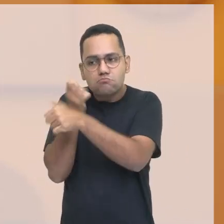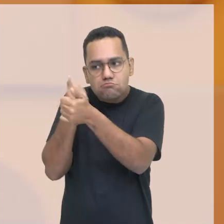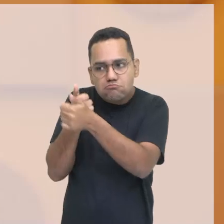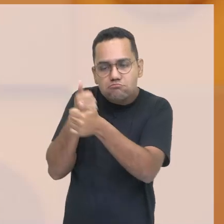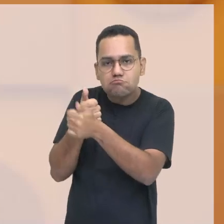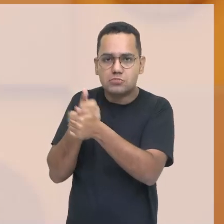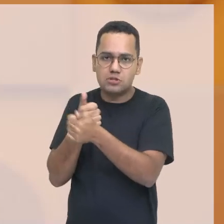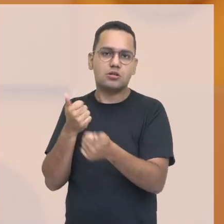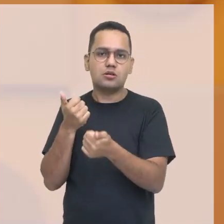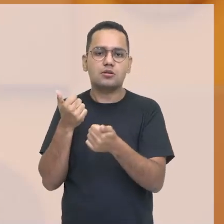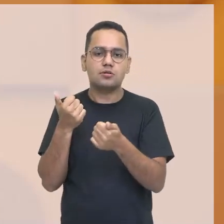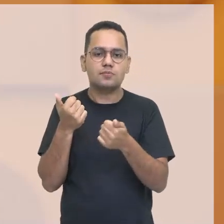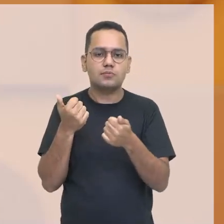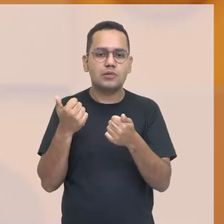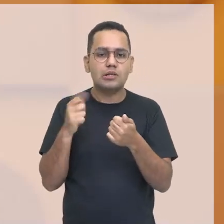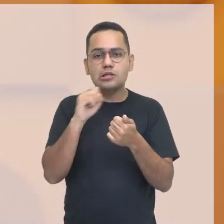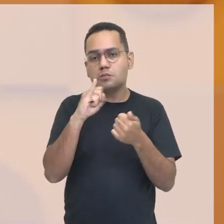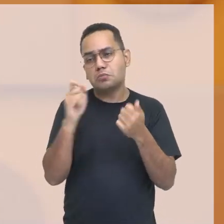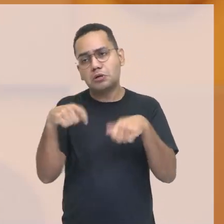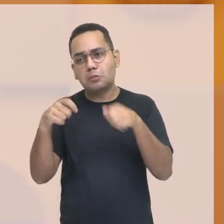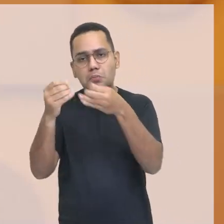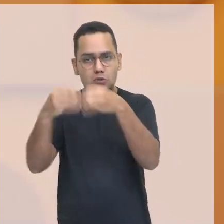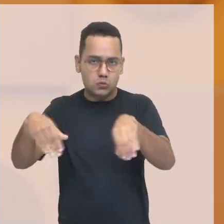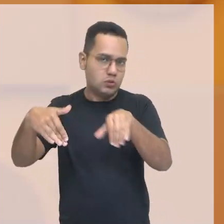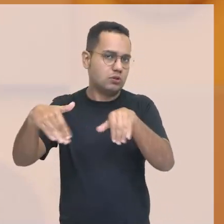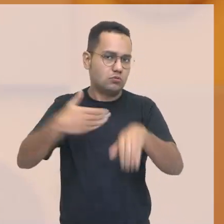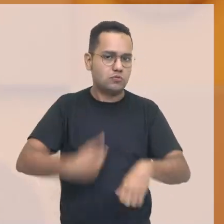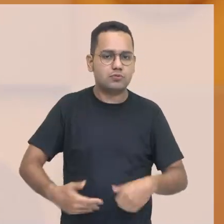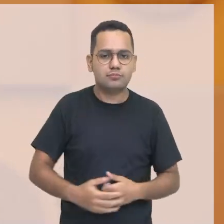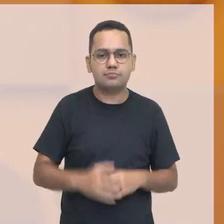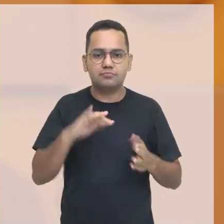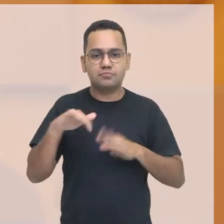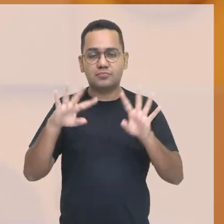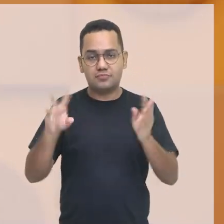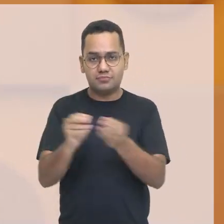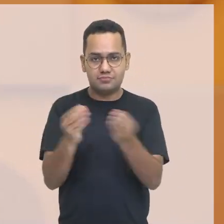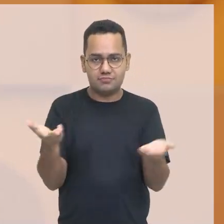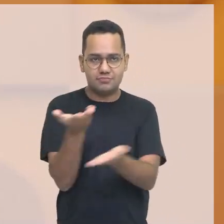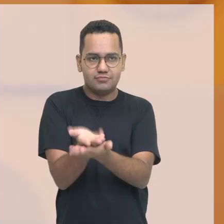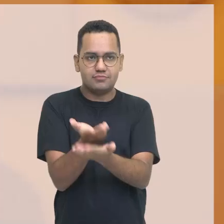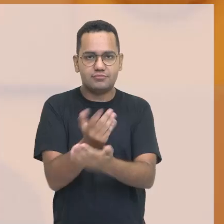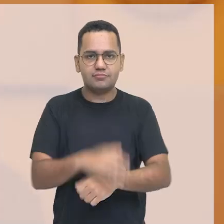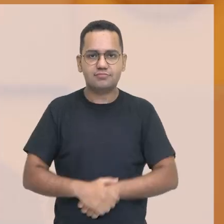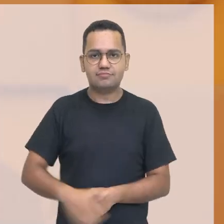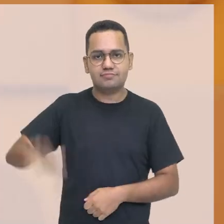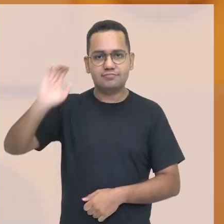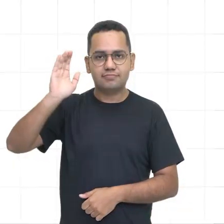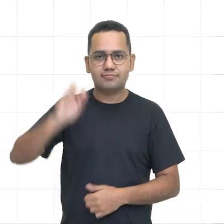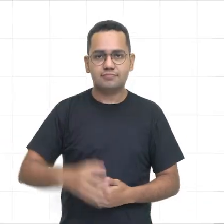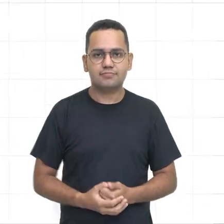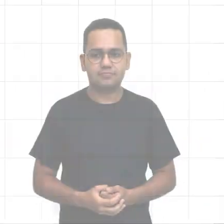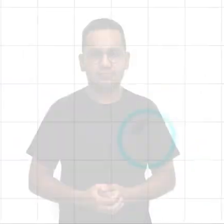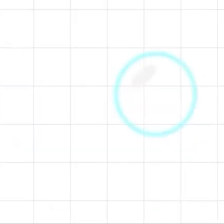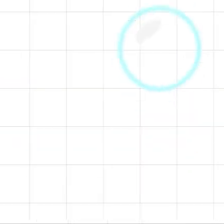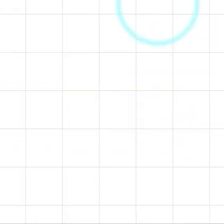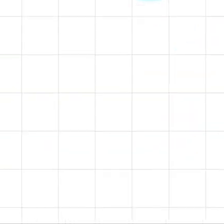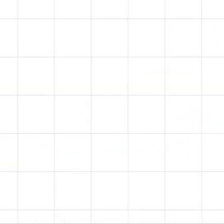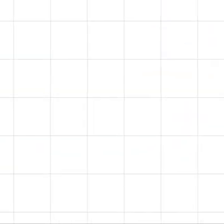sua frente e que pudesse prejudicar o seu governo. Então, queridos, esta foi nossa revisão e até a próxima.